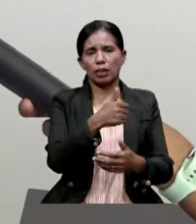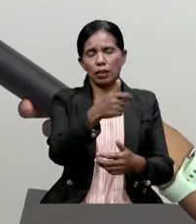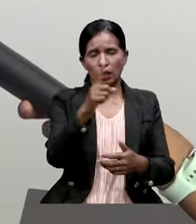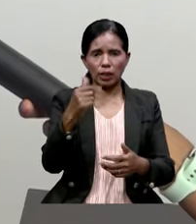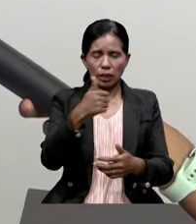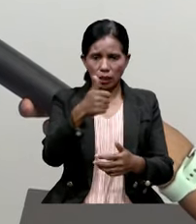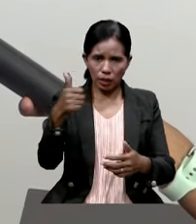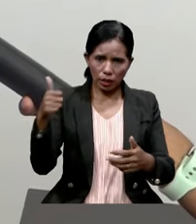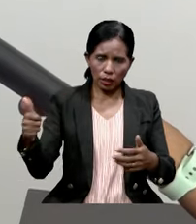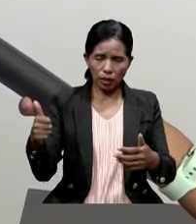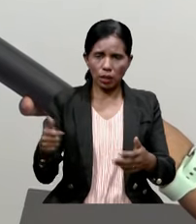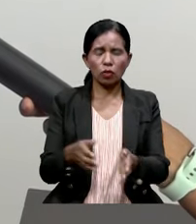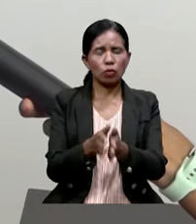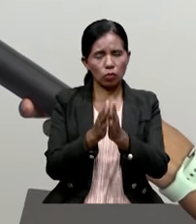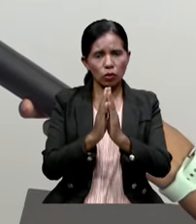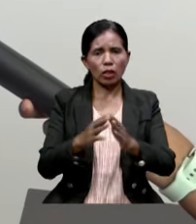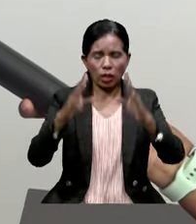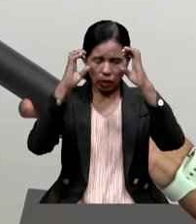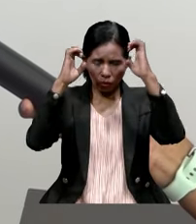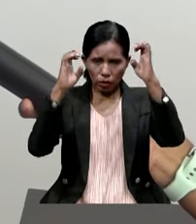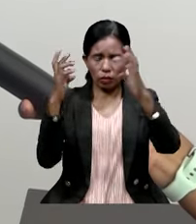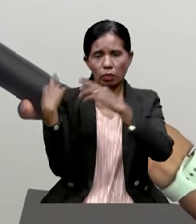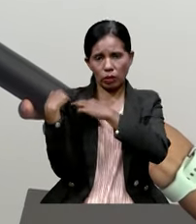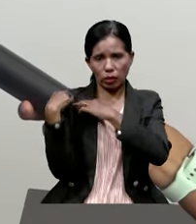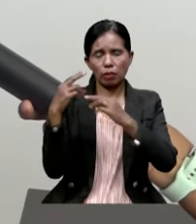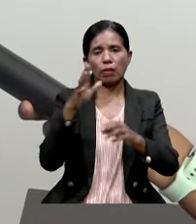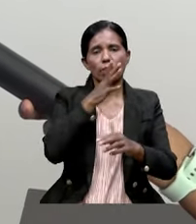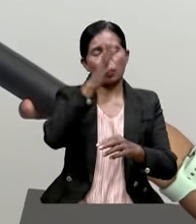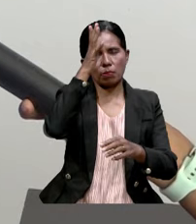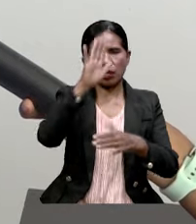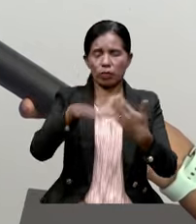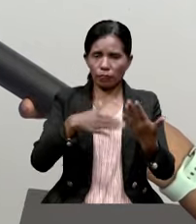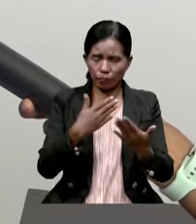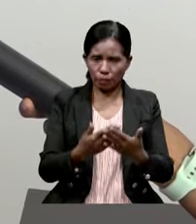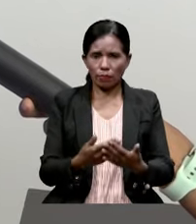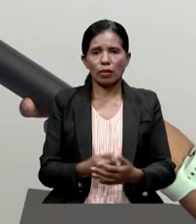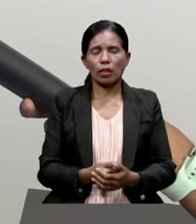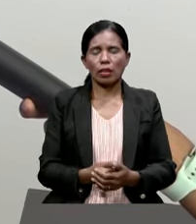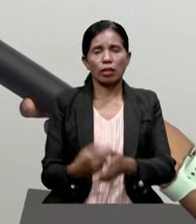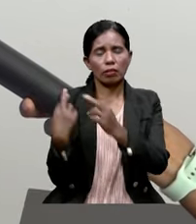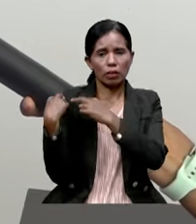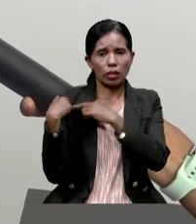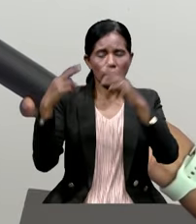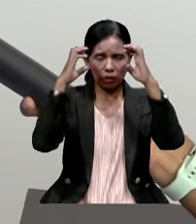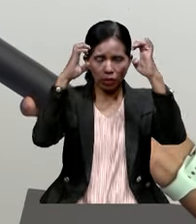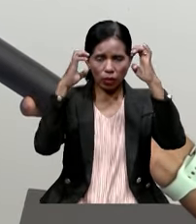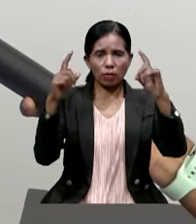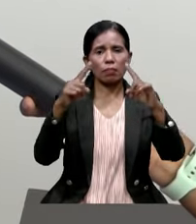ne papel educação inan aman siranian papel educação inan aman siranian at